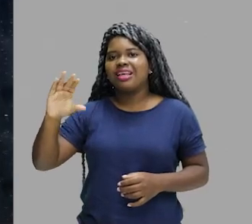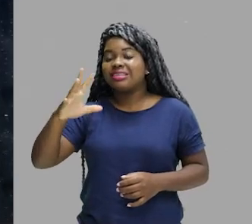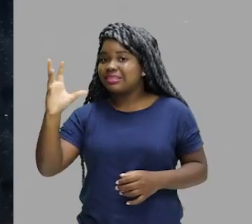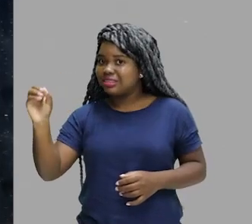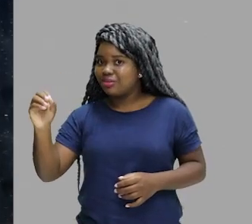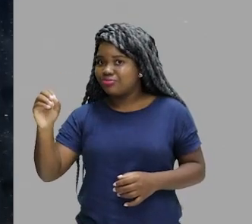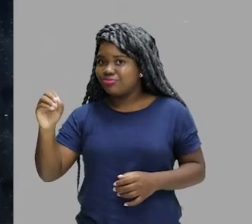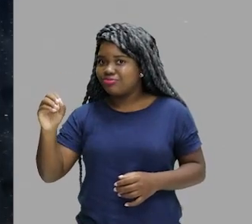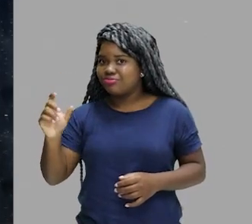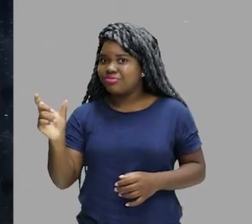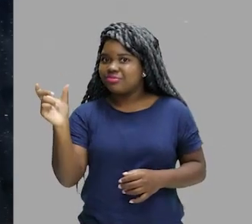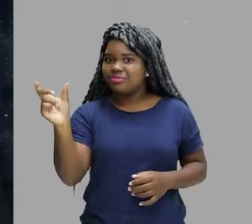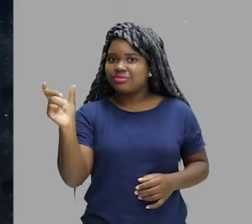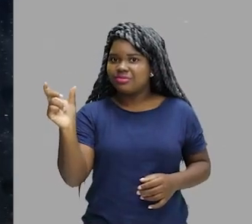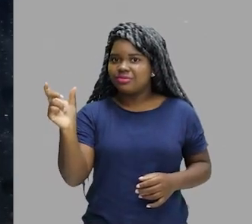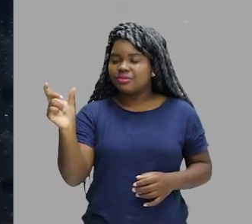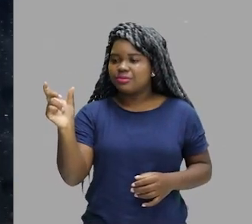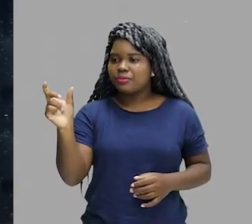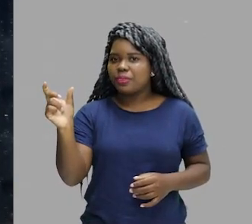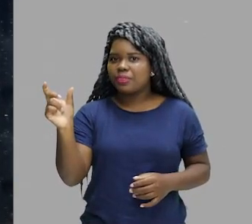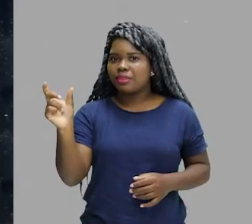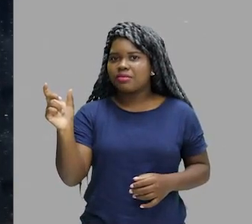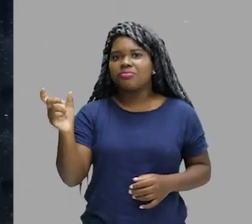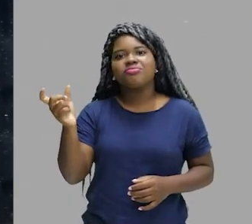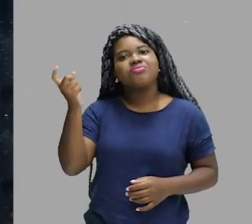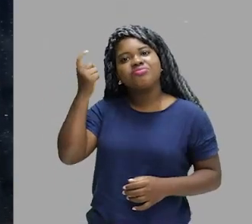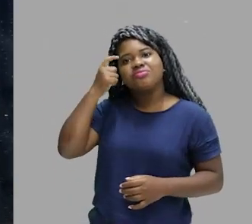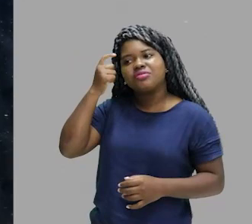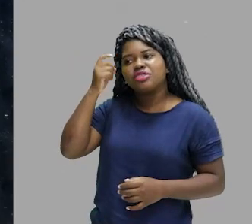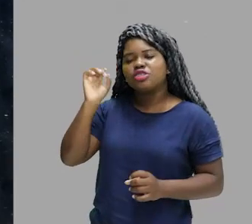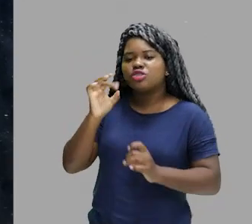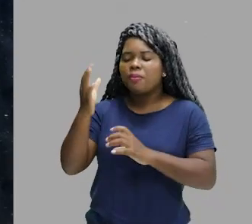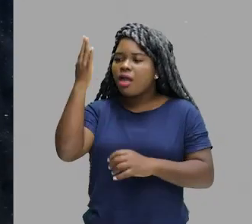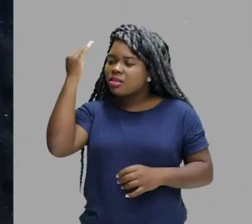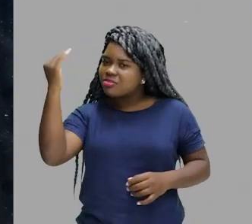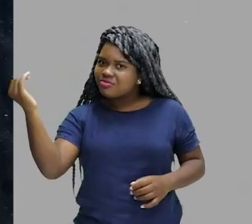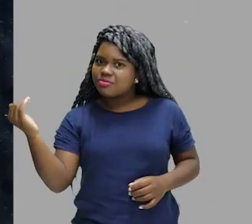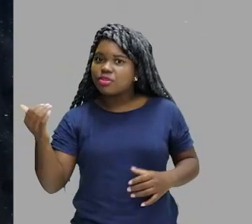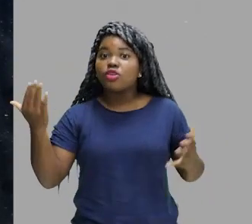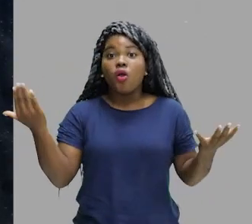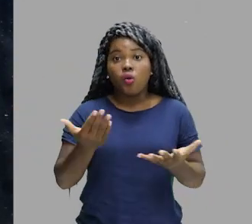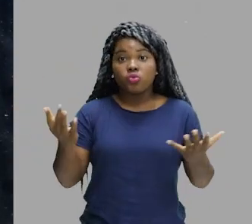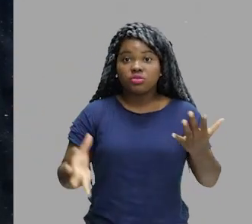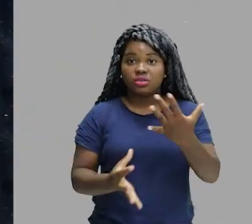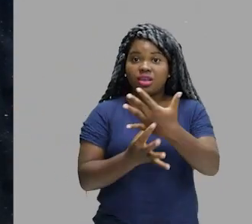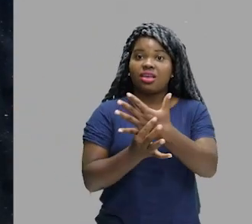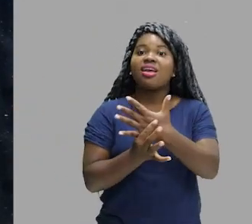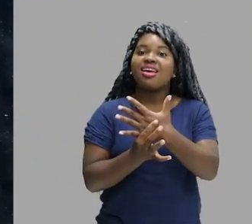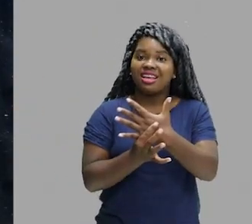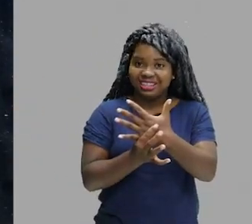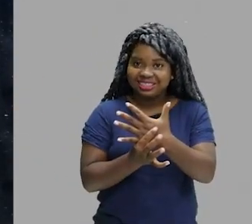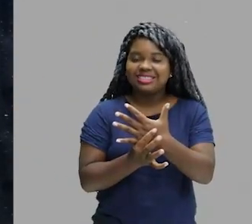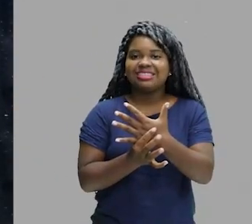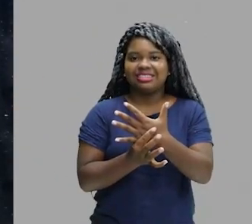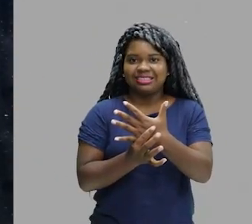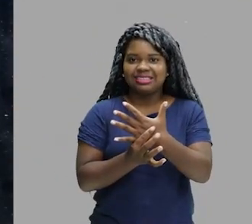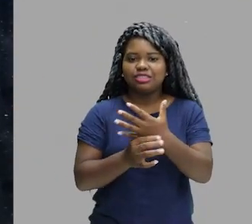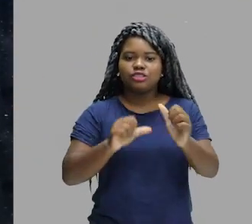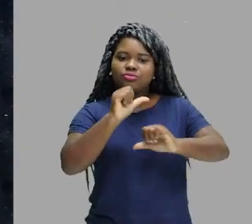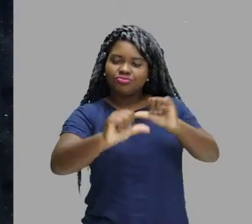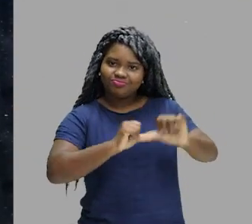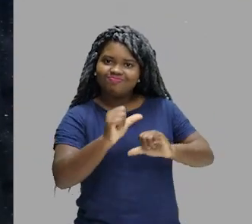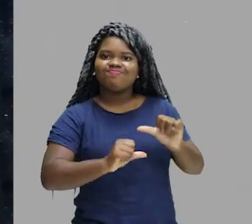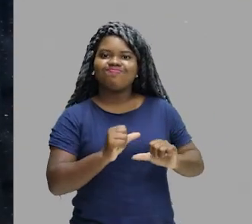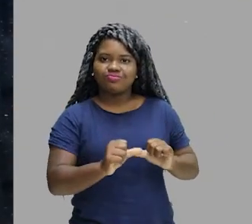para tu pensar, né? Quem sou eu? De onde eu venho? Por quê? Porque essas mudanças sociais e filosóficas, elas acontecem no final